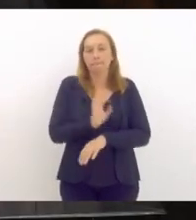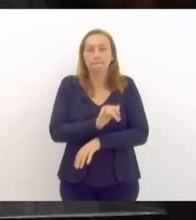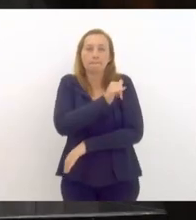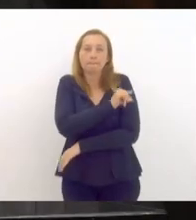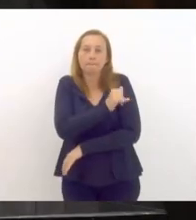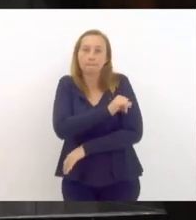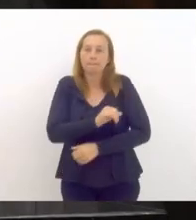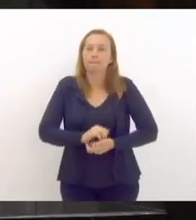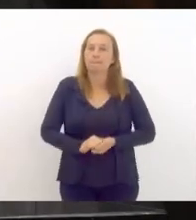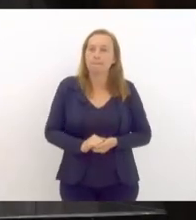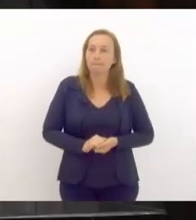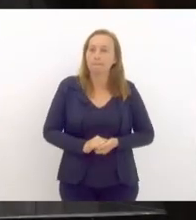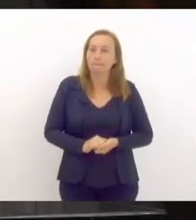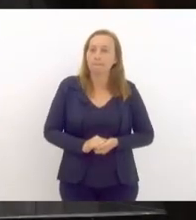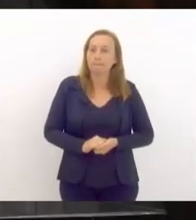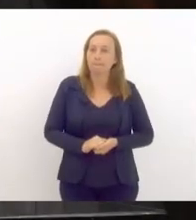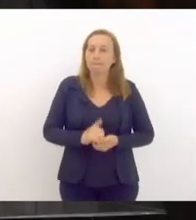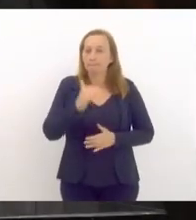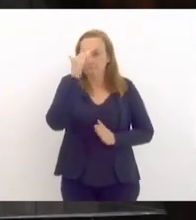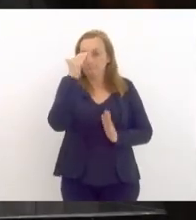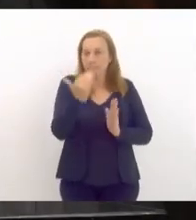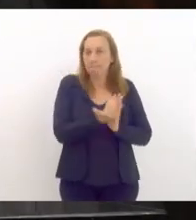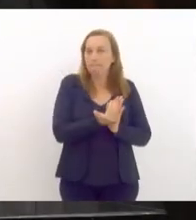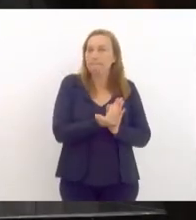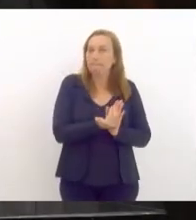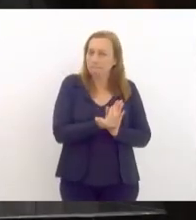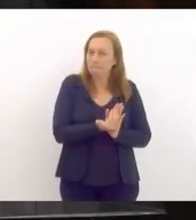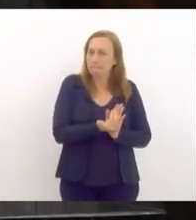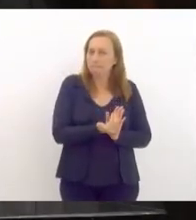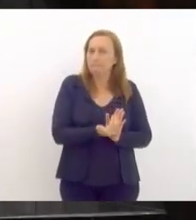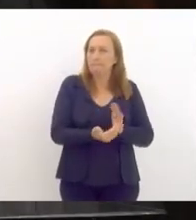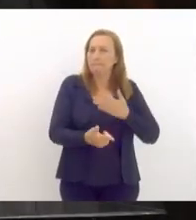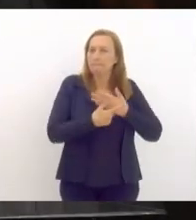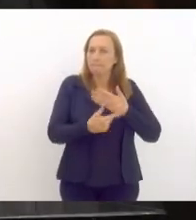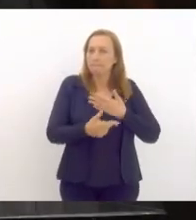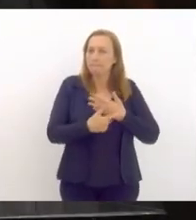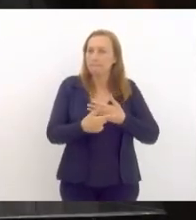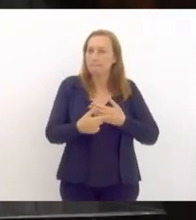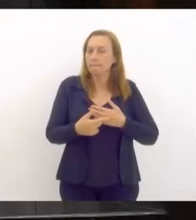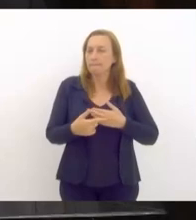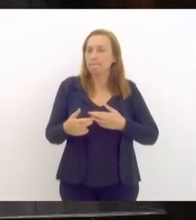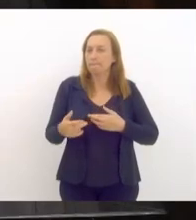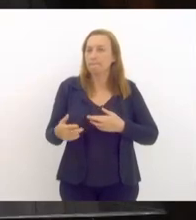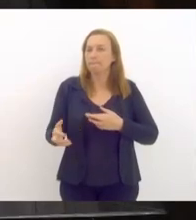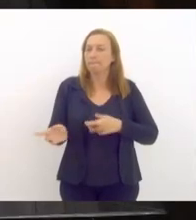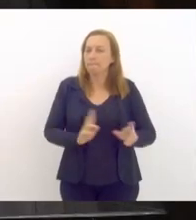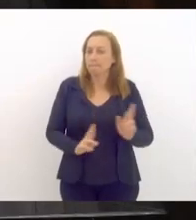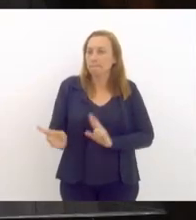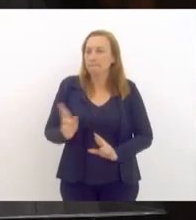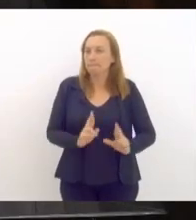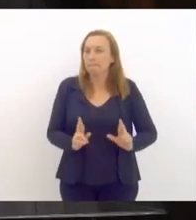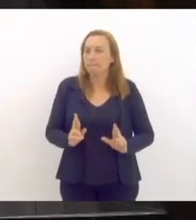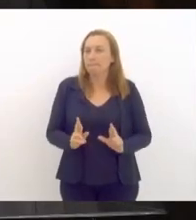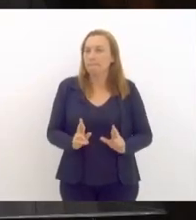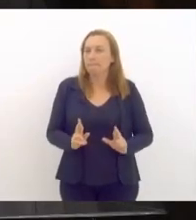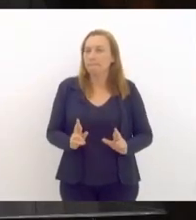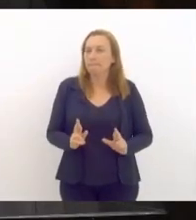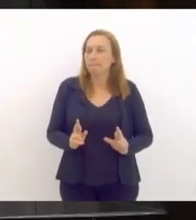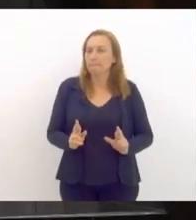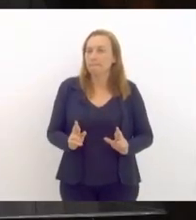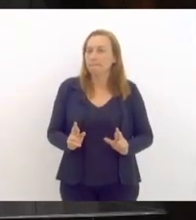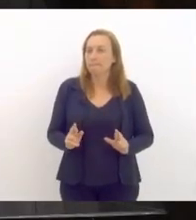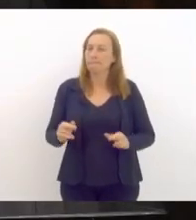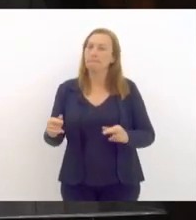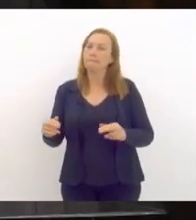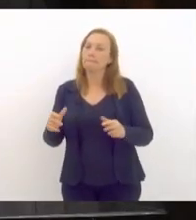e que cumprir um papel de articulação com as comunidades o animador cultural ele não Só desenvolvia